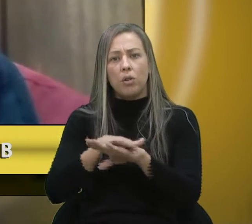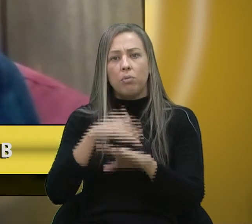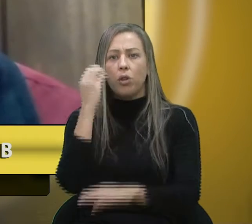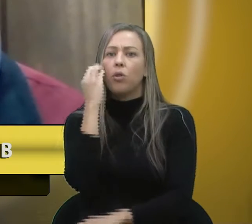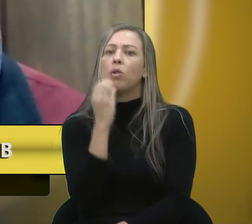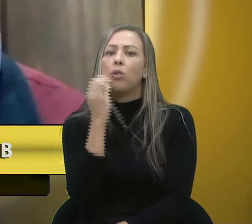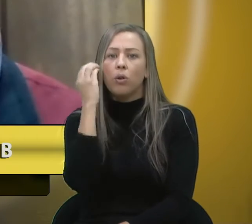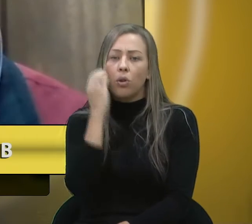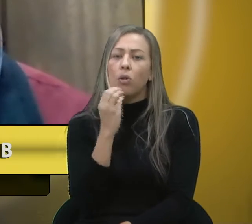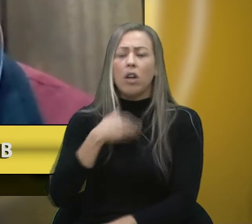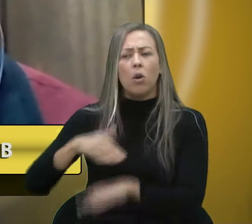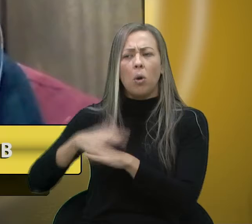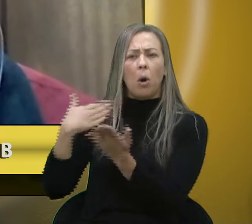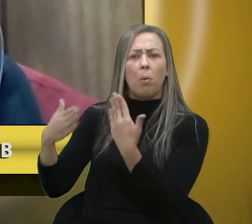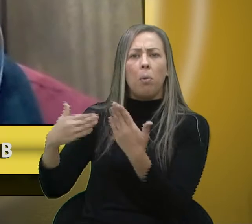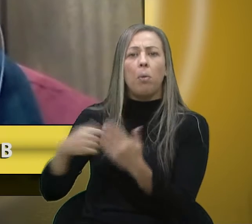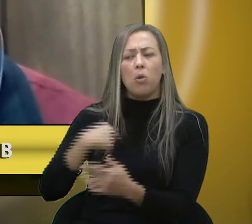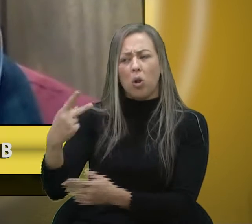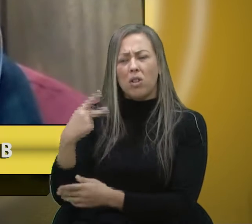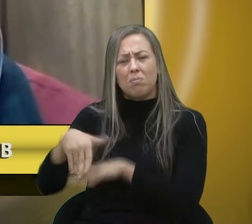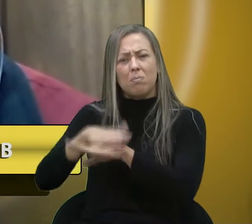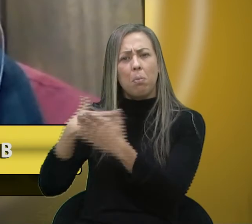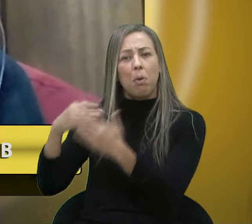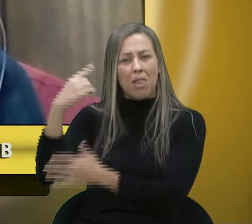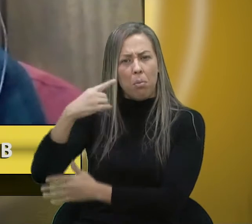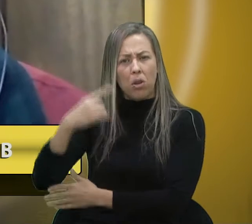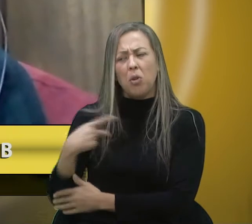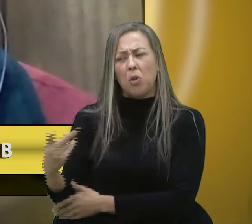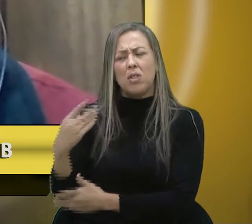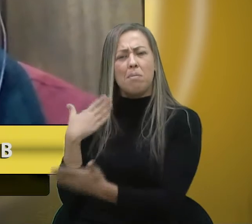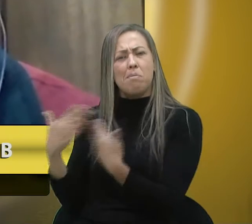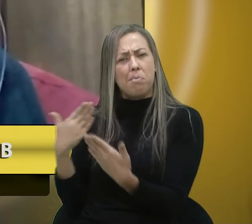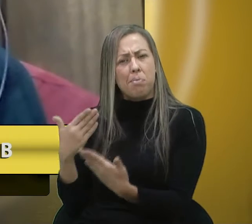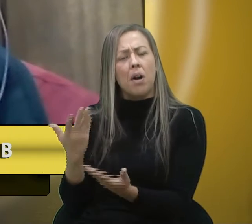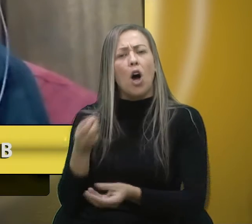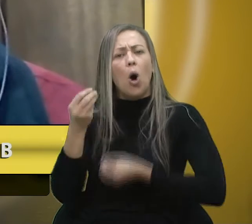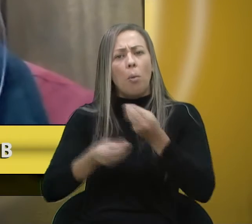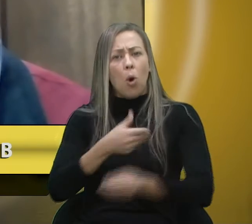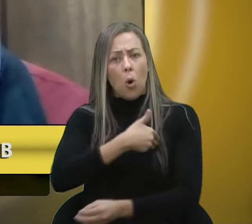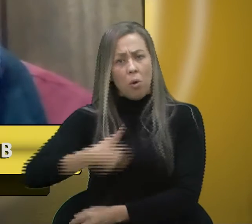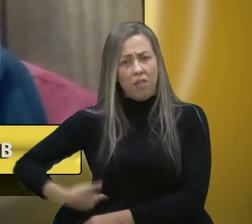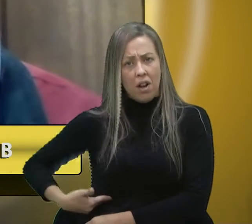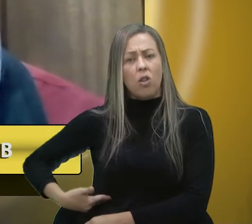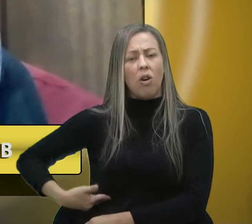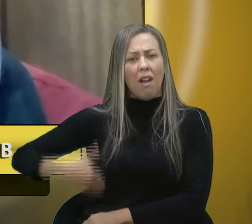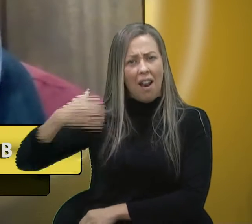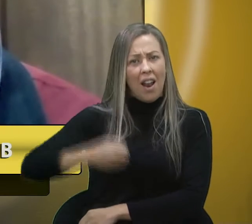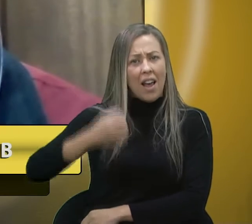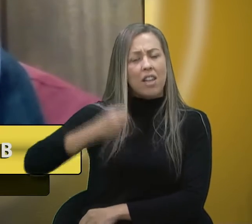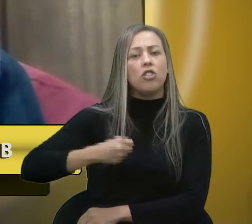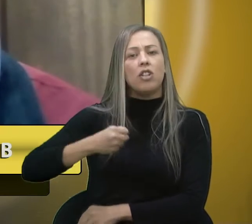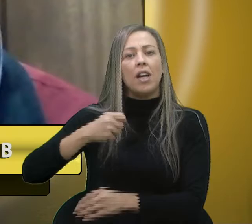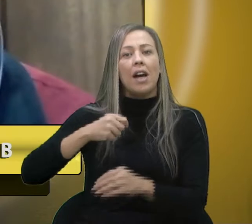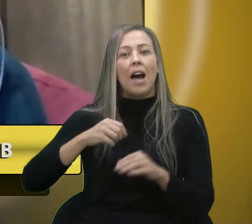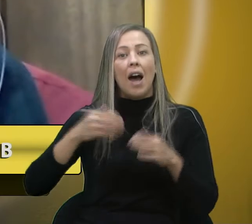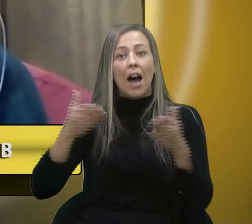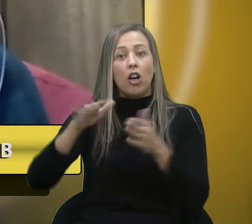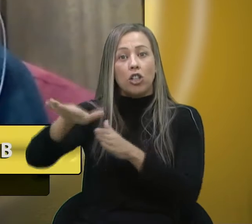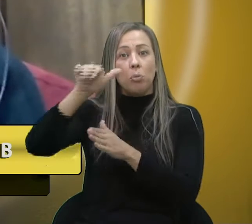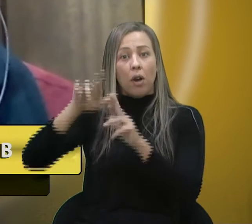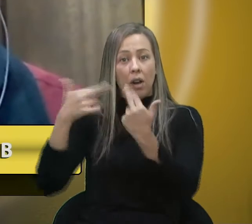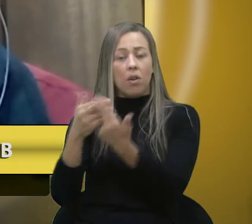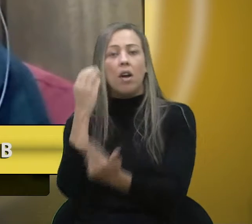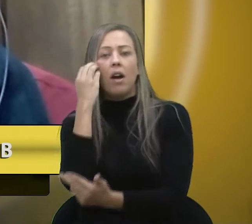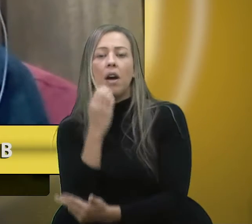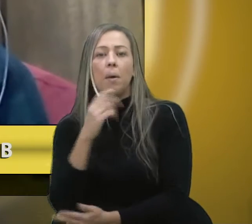muito nessa questão. O governador acabou de convocar uma reunião com o deputado Búrigo e o presidente